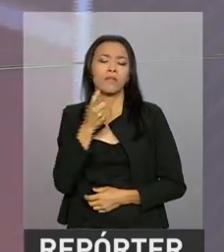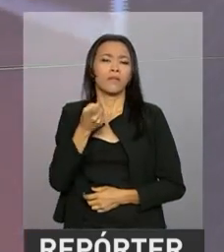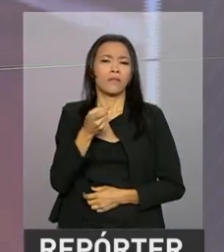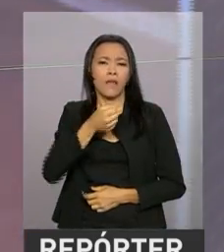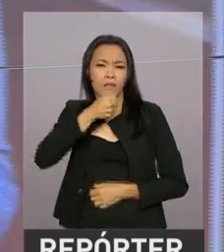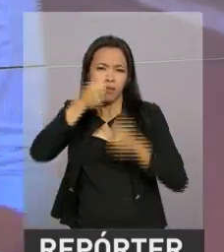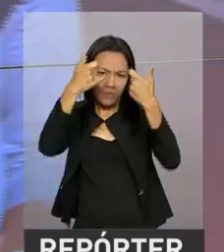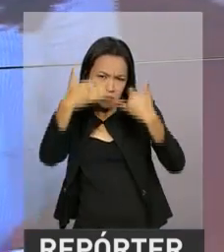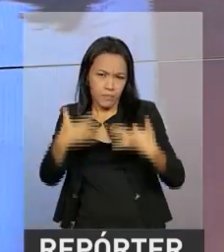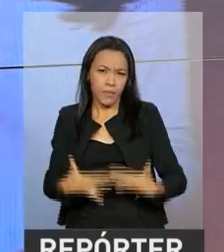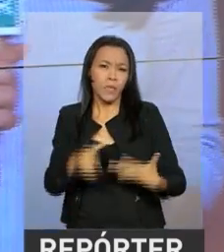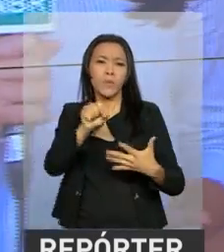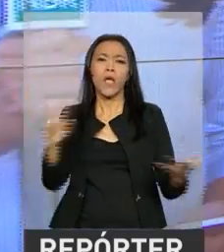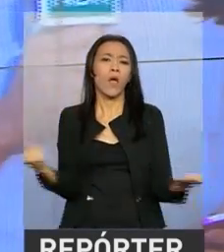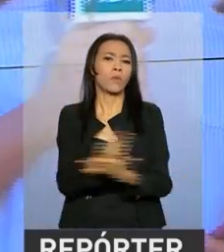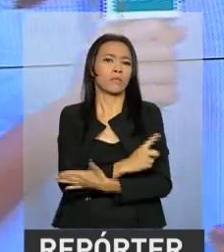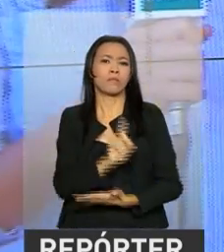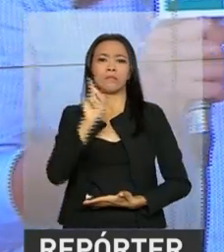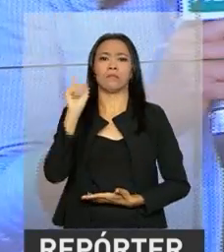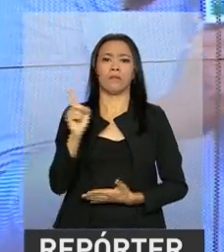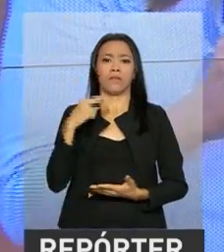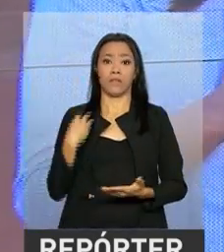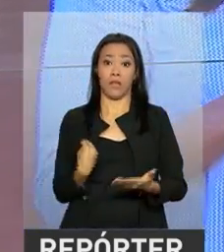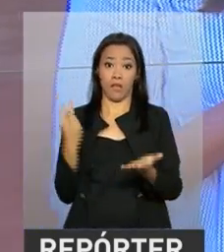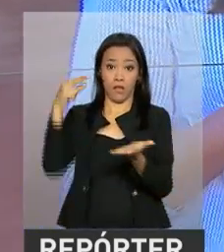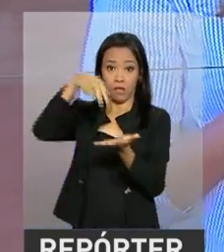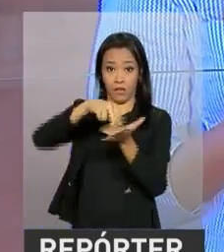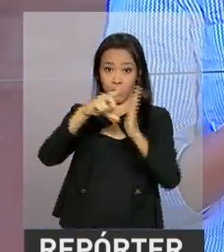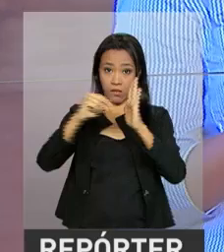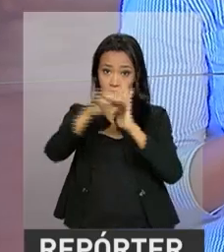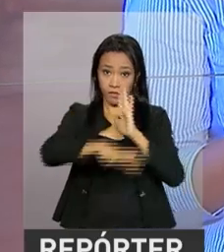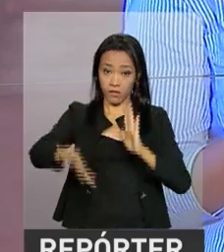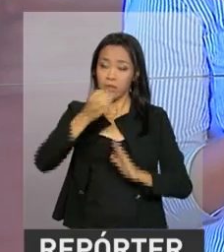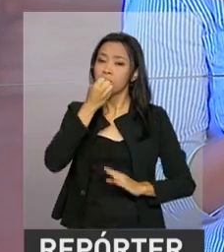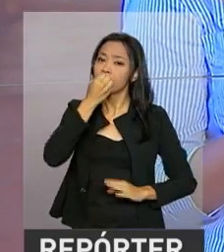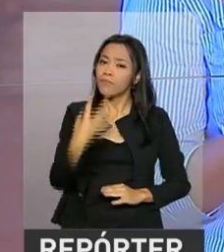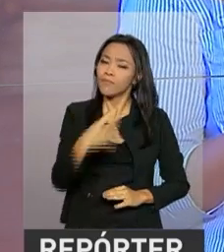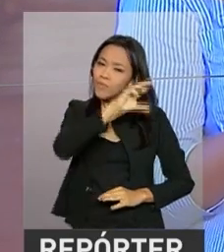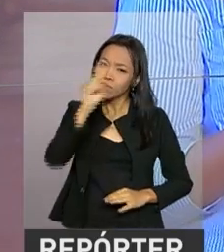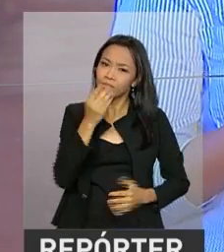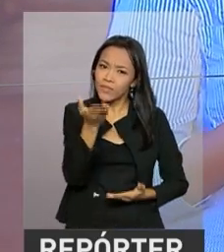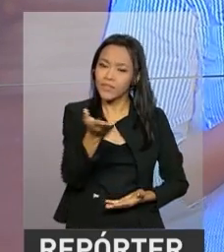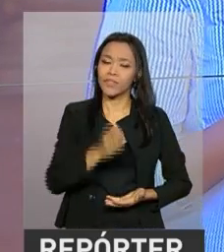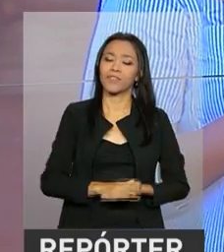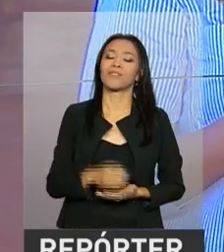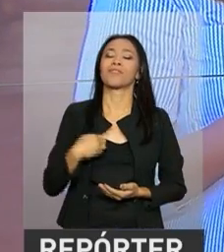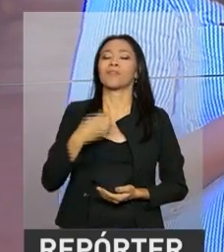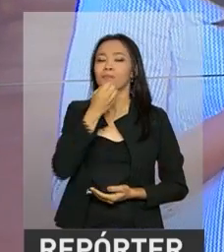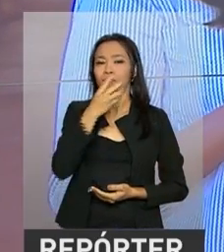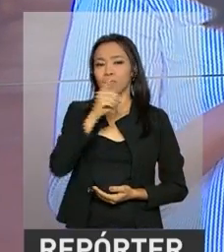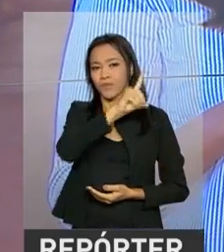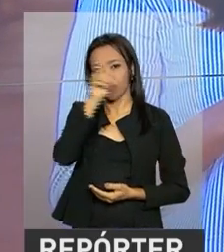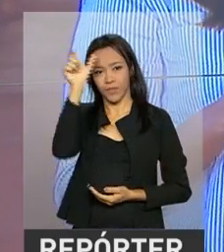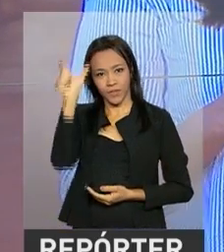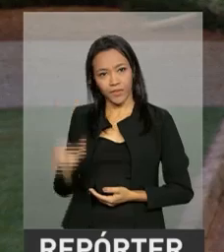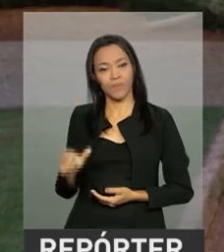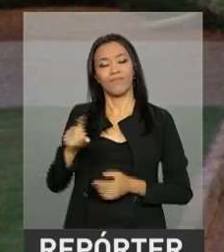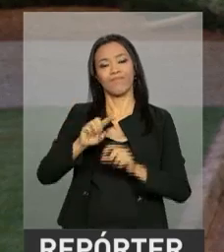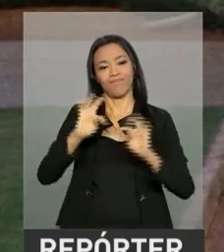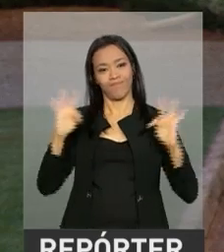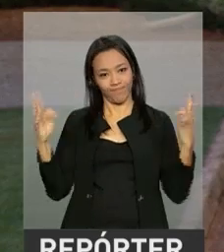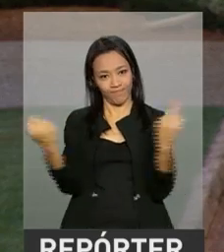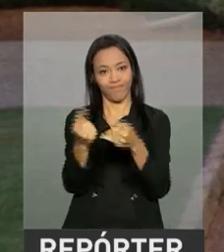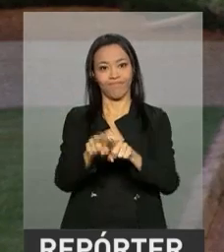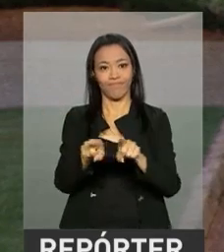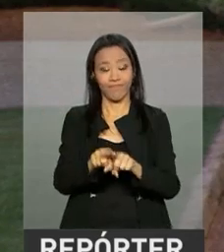repórter Paola De Orte, que está lá no Palácio do Planalto. Oi, Paola, bom dia para você. Bom dia para você, Malu. Bom dia a todos. O